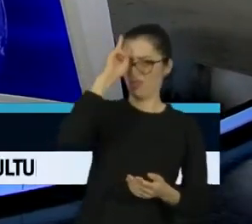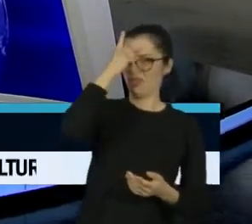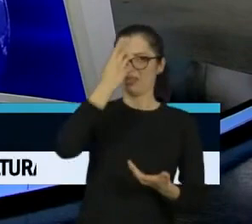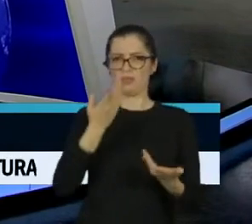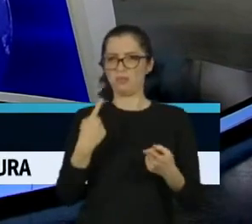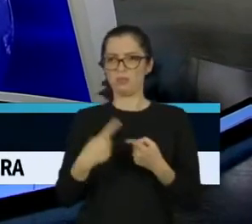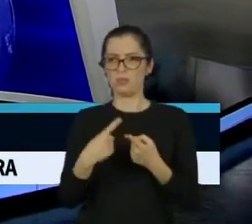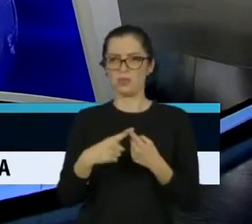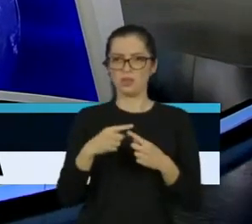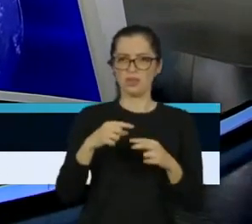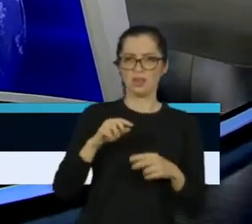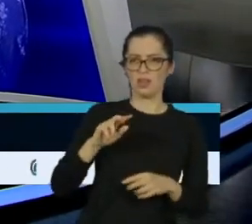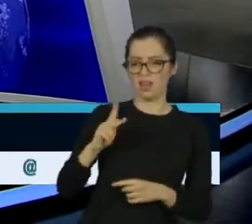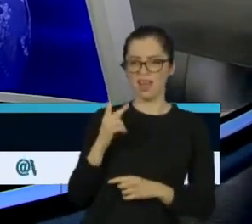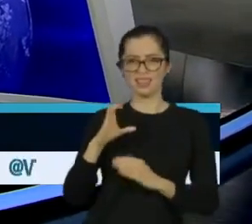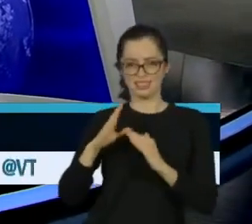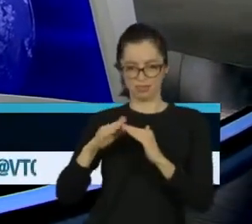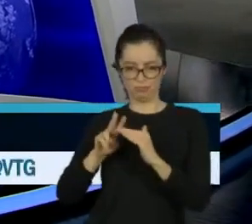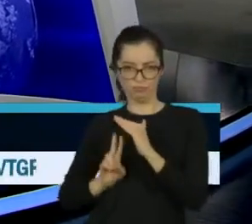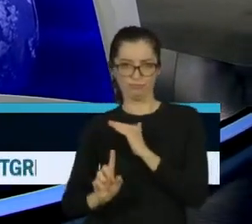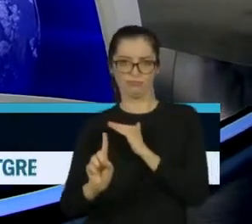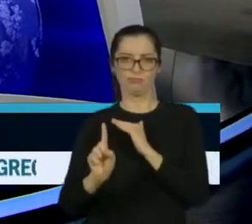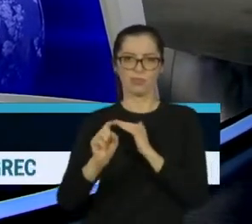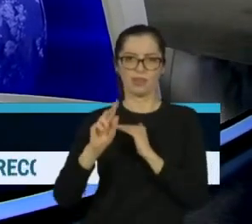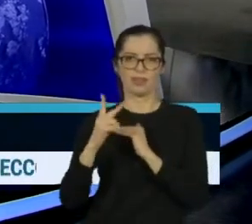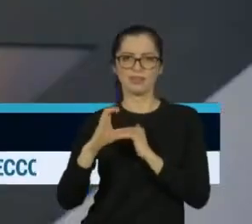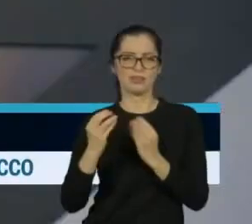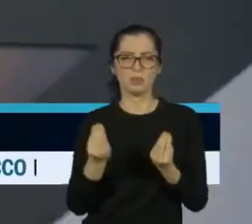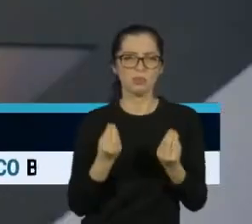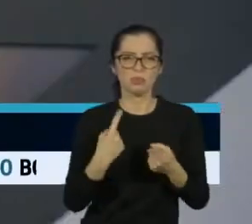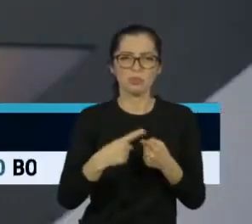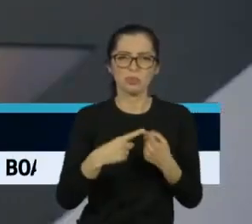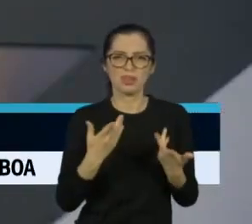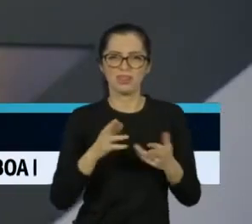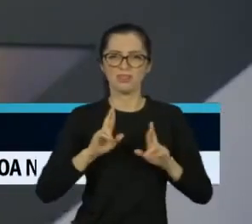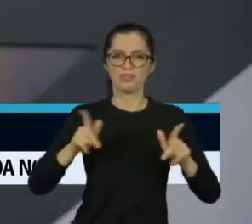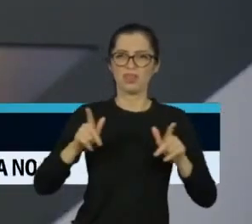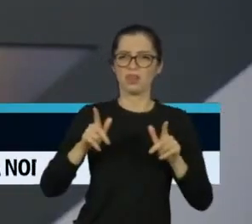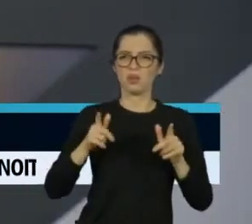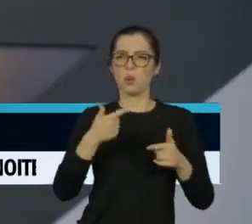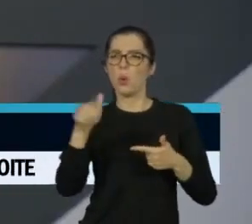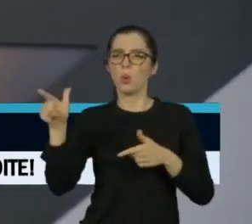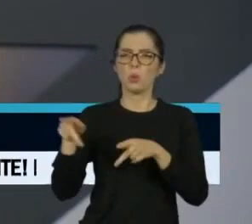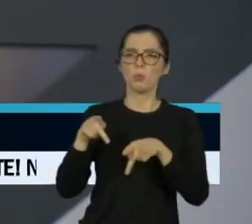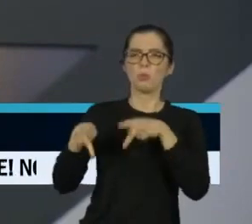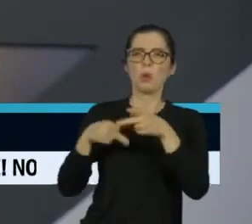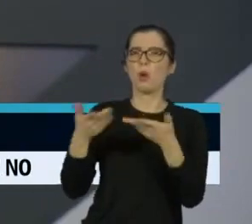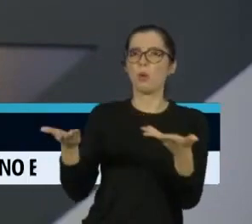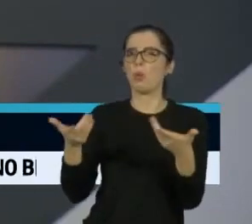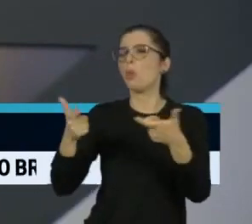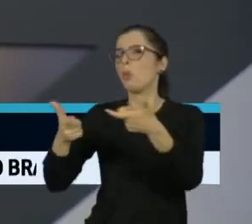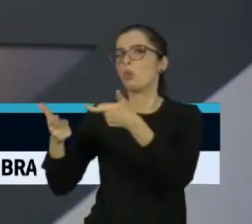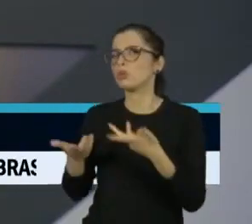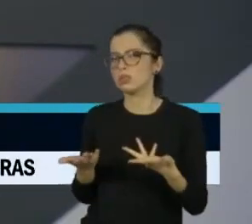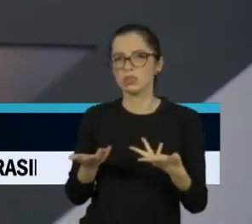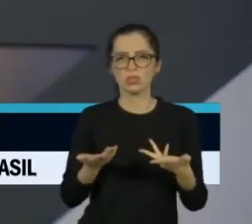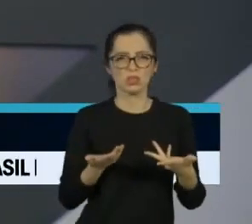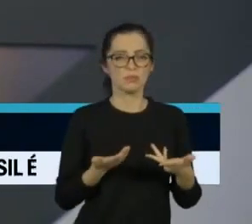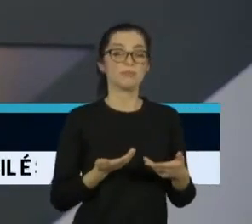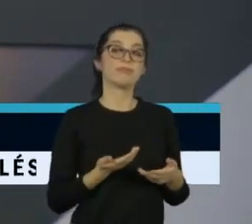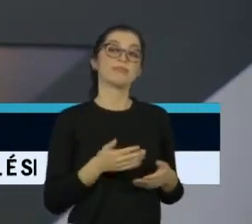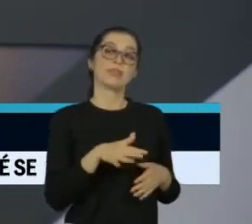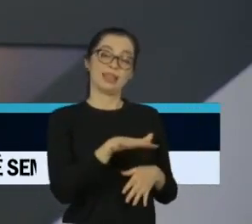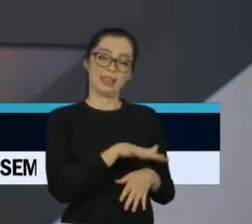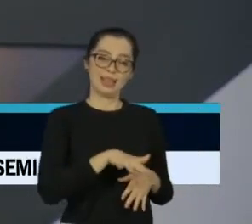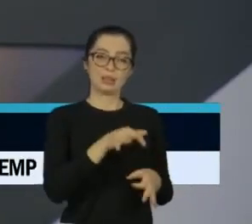analisado pelo Supremo, diferentemente do restante da população? Pois é, essa é uma questão que o judiciário brasileiro, mais dia menos